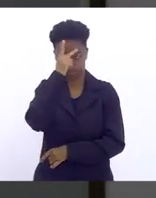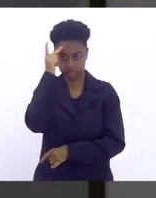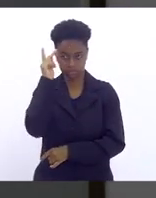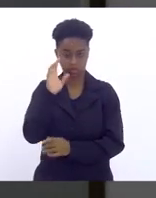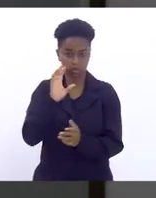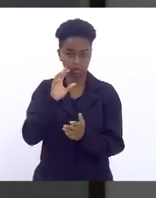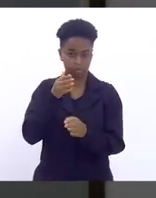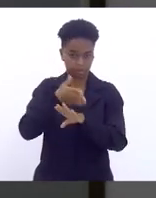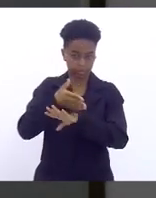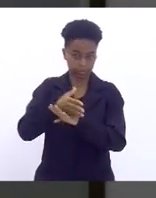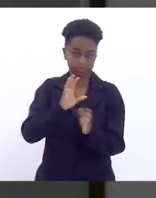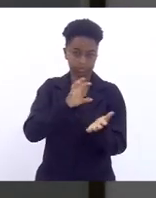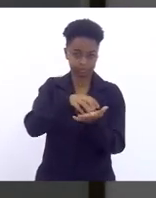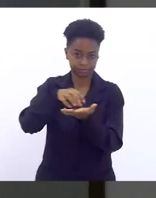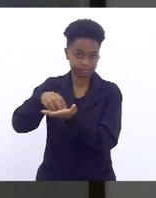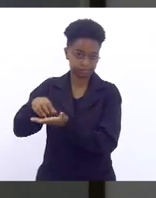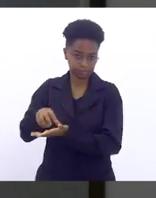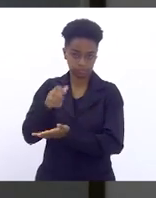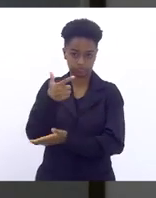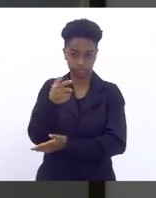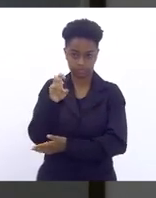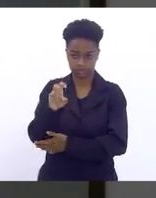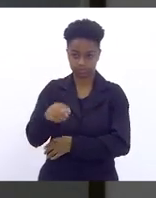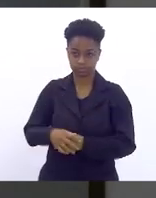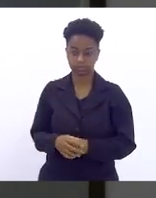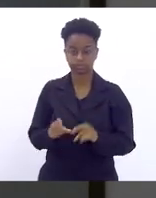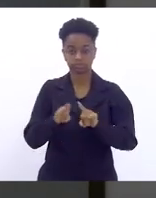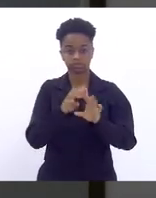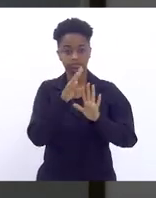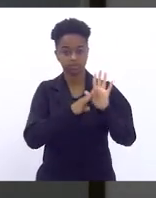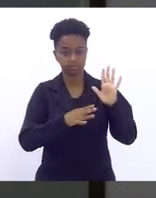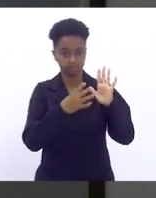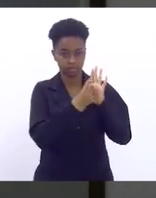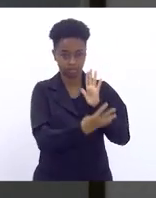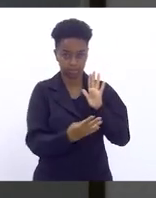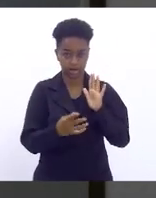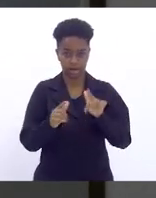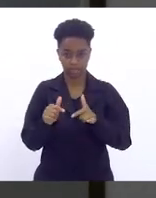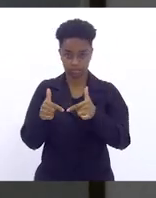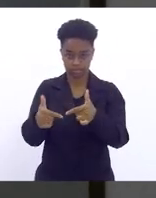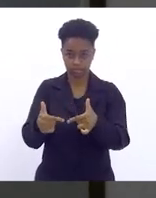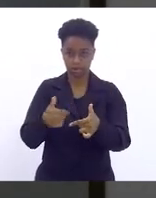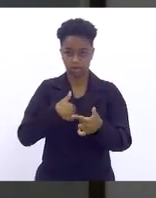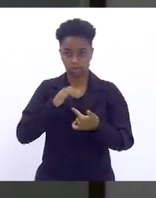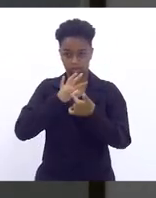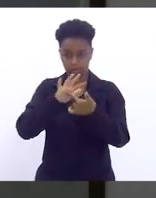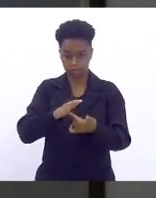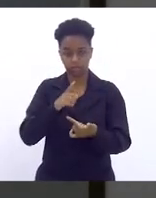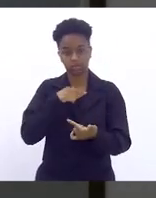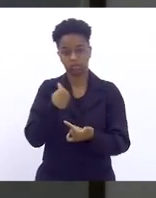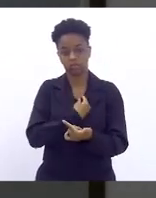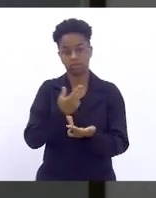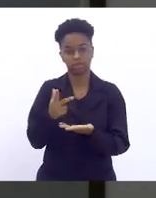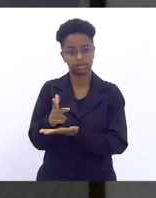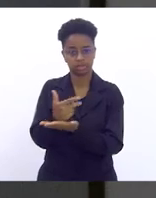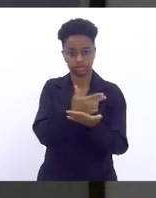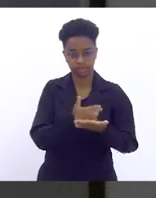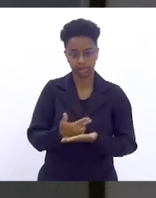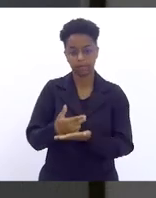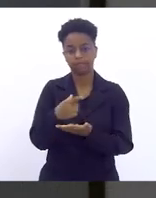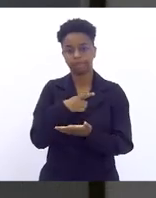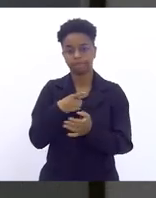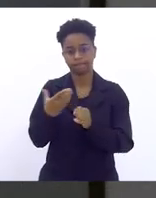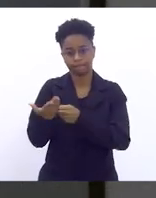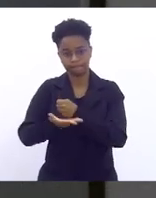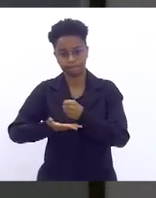de 25 anos cronograma de atividade que como eu falei nós desenhamos a base toda temos os dados e